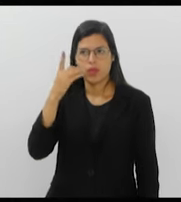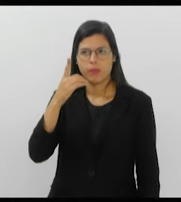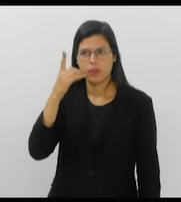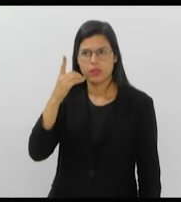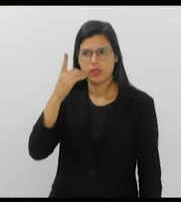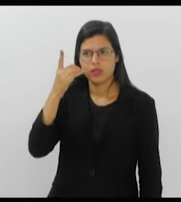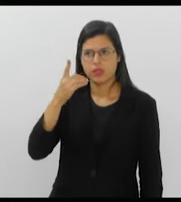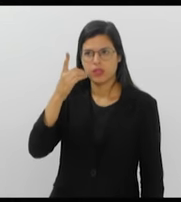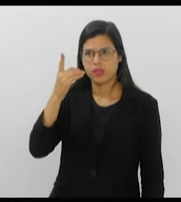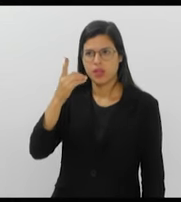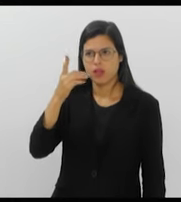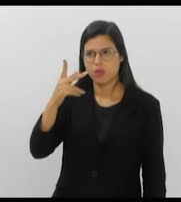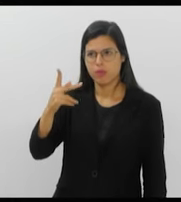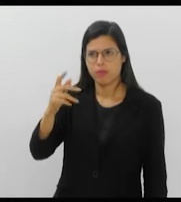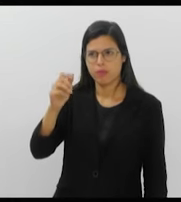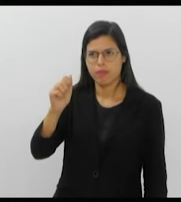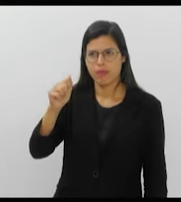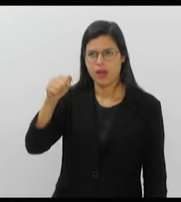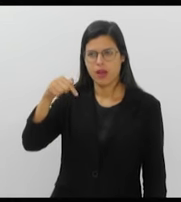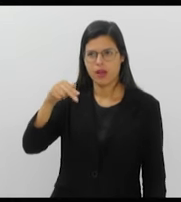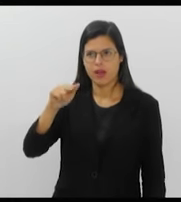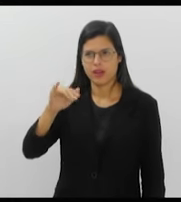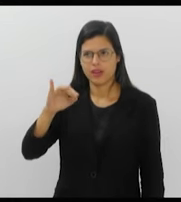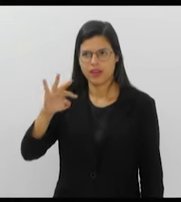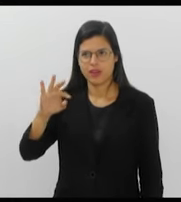New Generation,